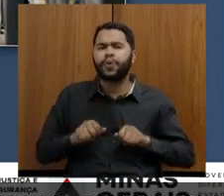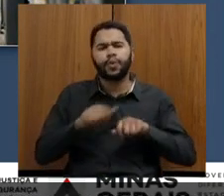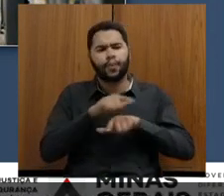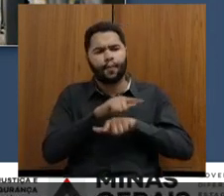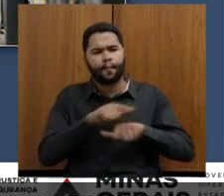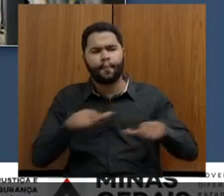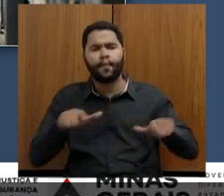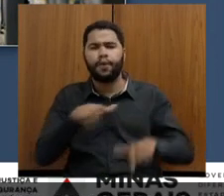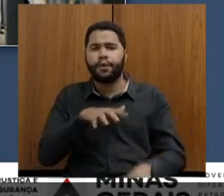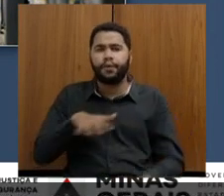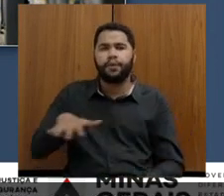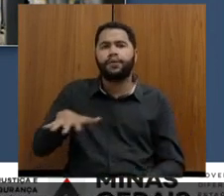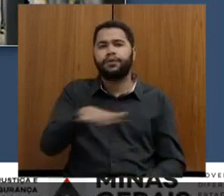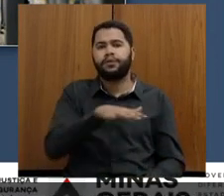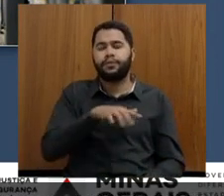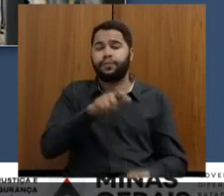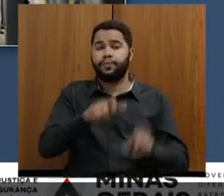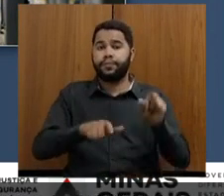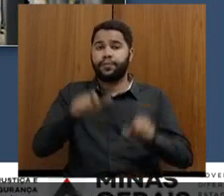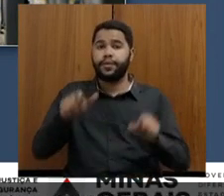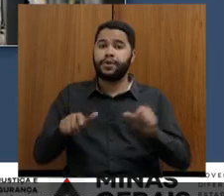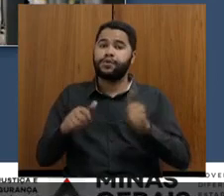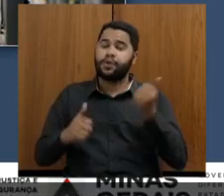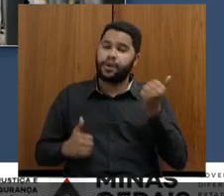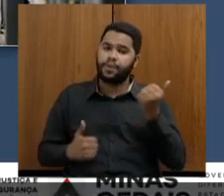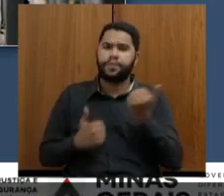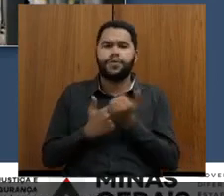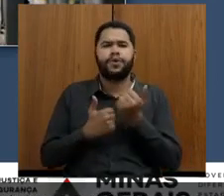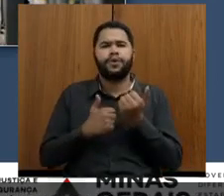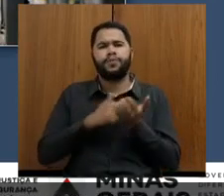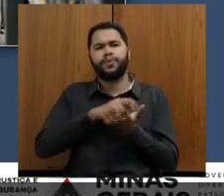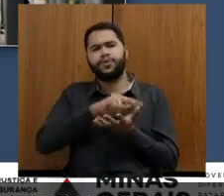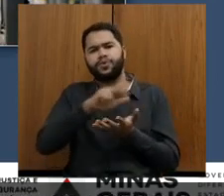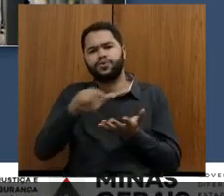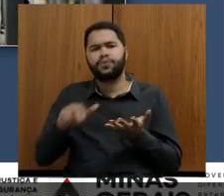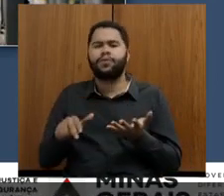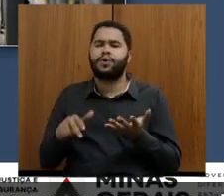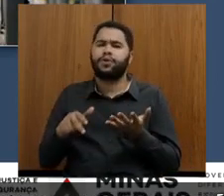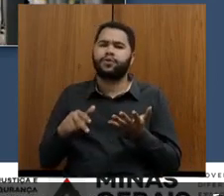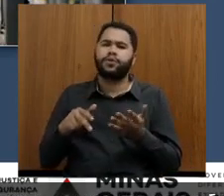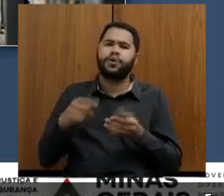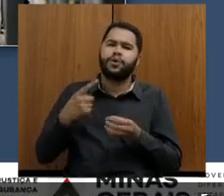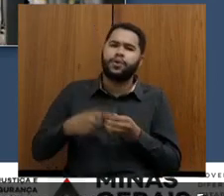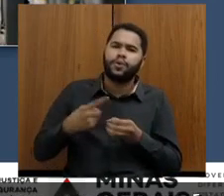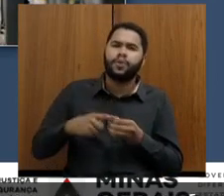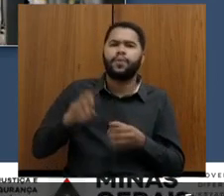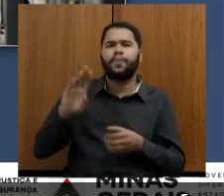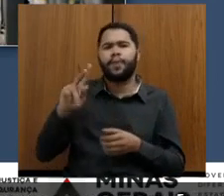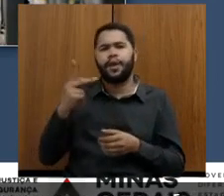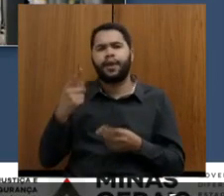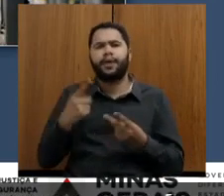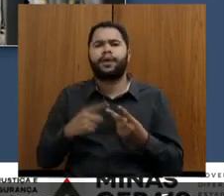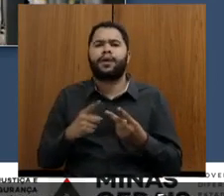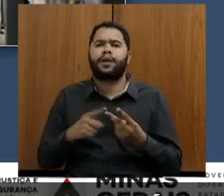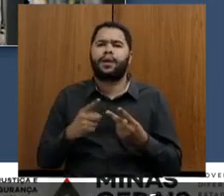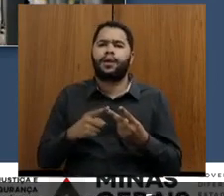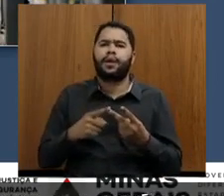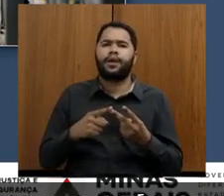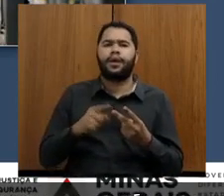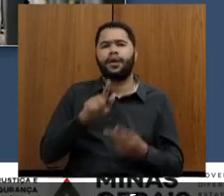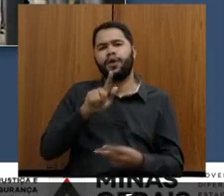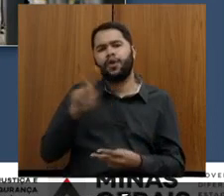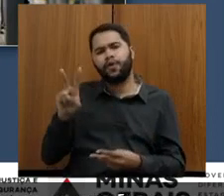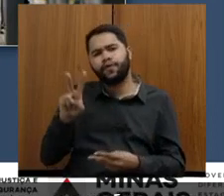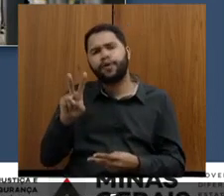grande de áreas de grande circulação de pessoas apoiamos diversos municípios Belo Horizonte Governador Valadares